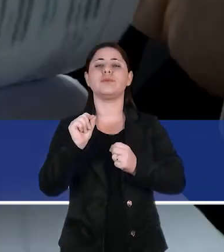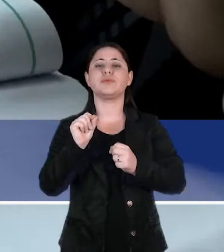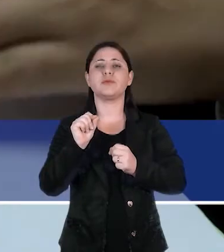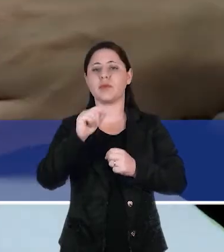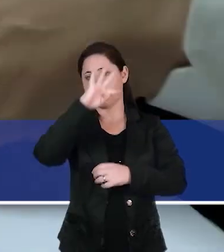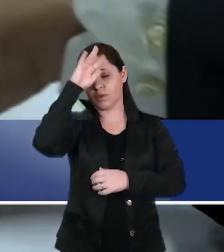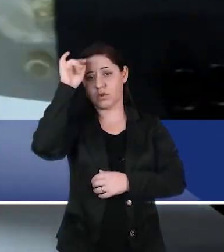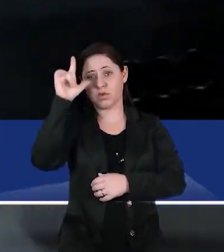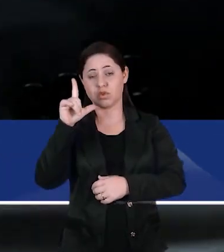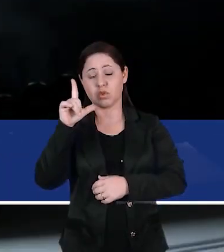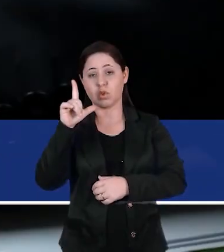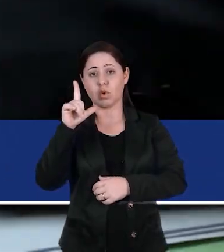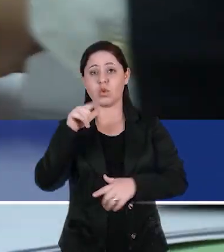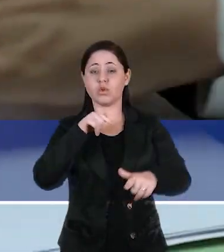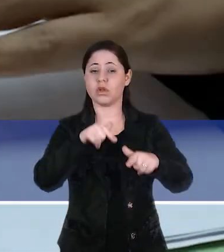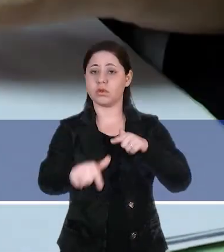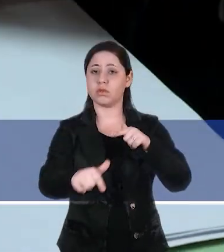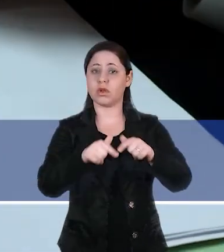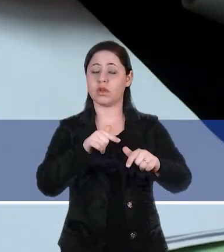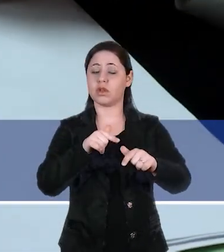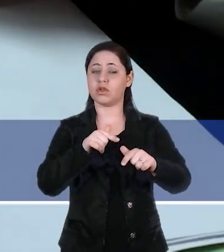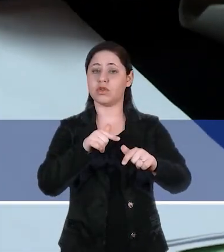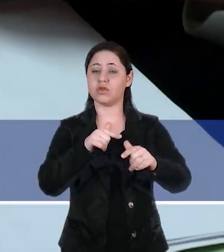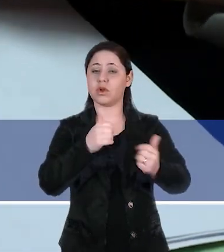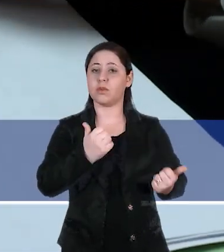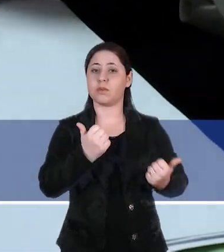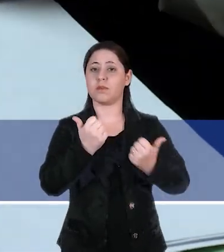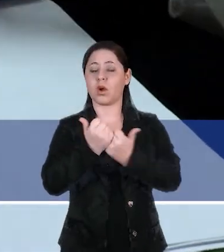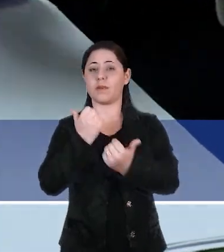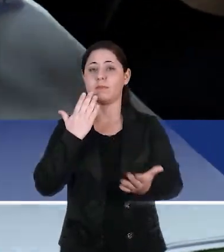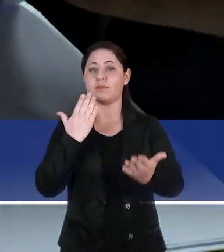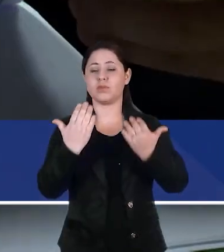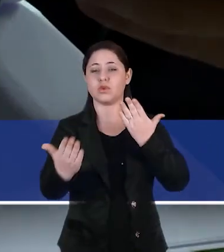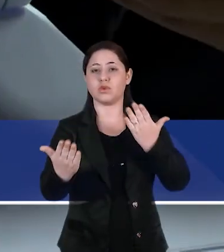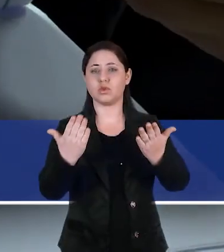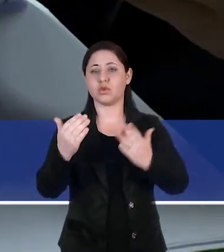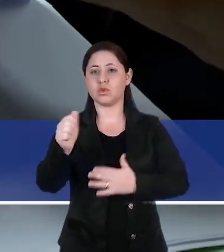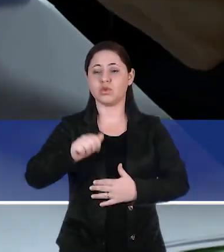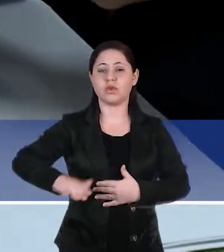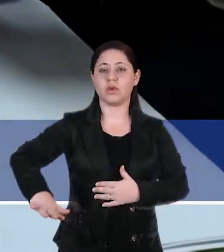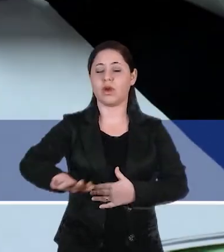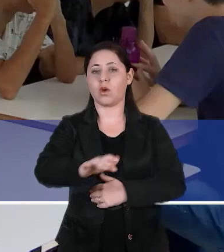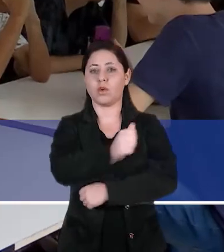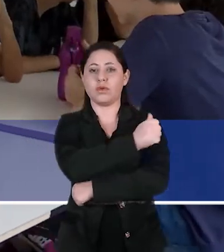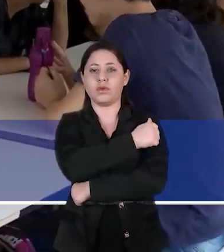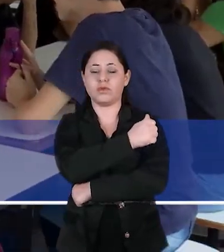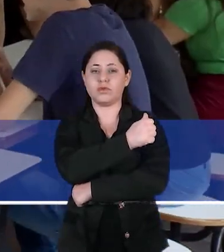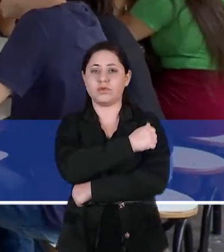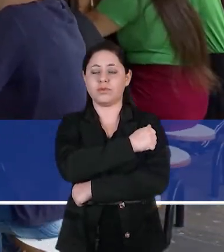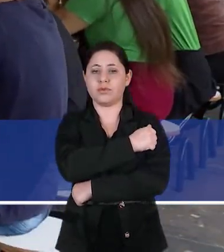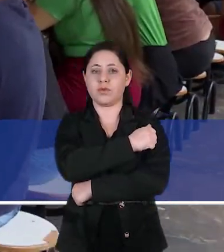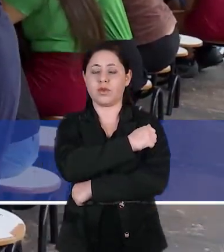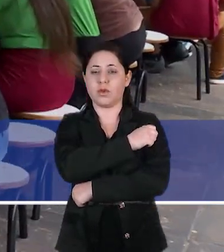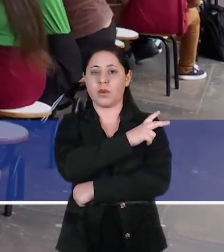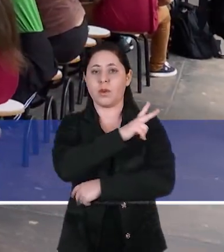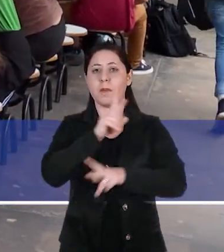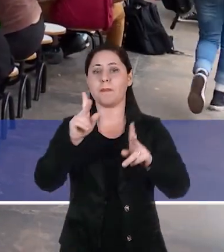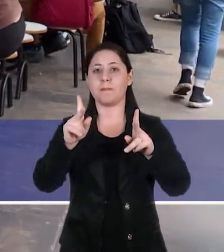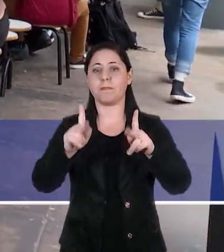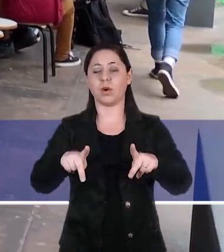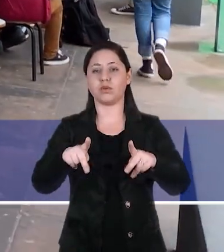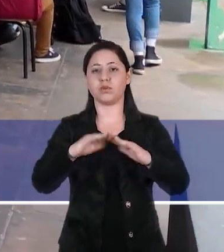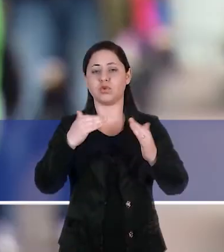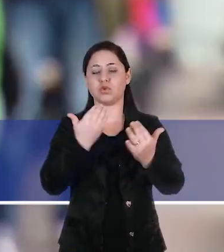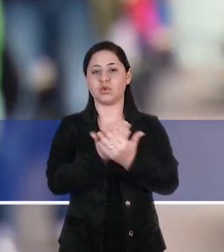pretende instituir em Mato Grosso do Sul o serviço de apoio psicológico e social aos alunos da rede pública